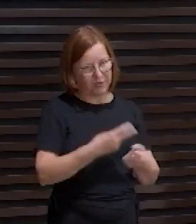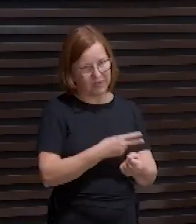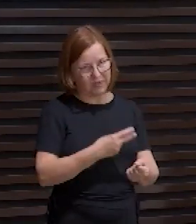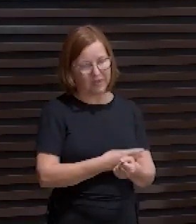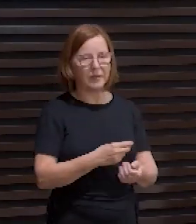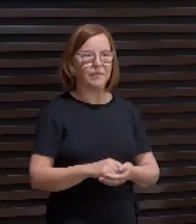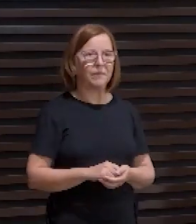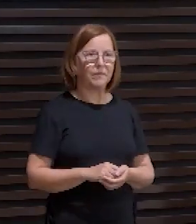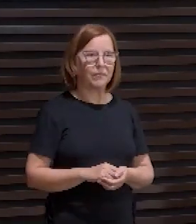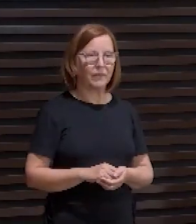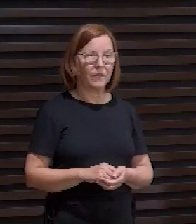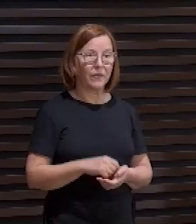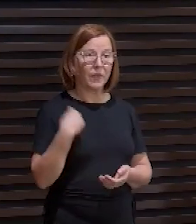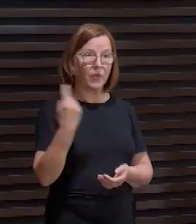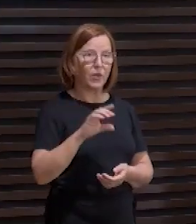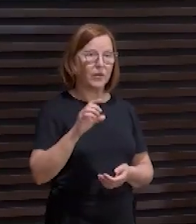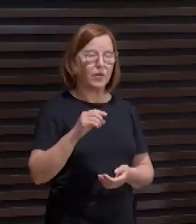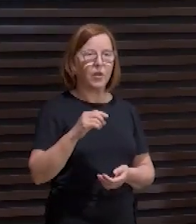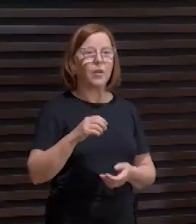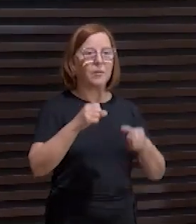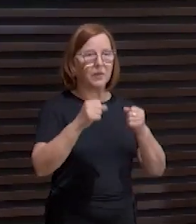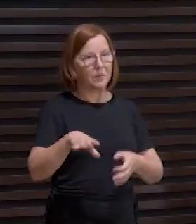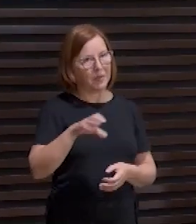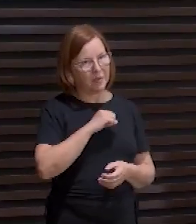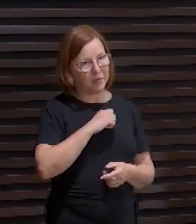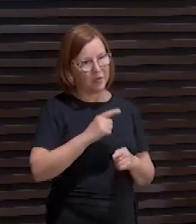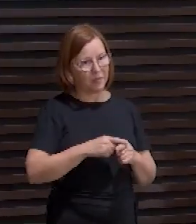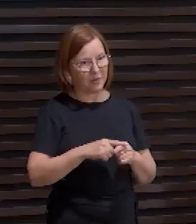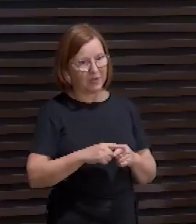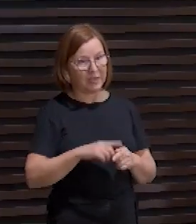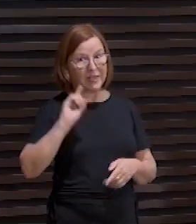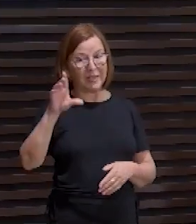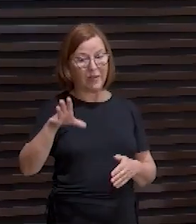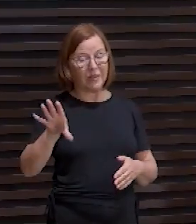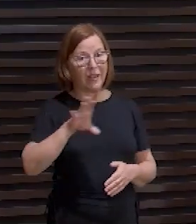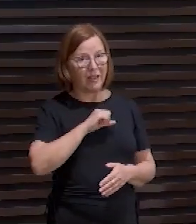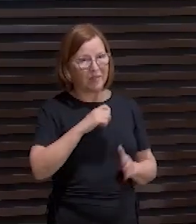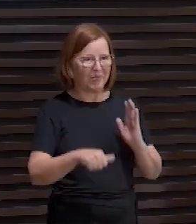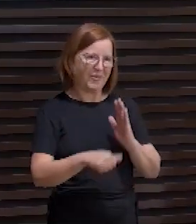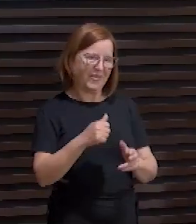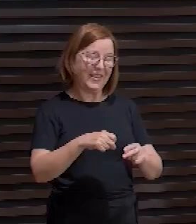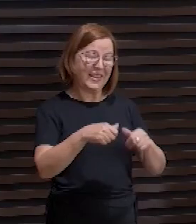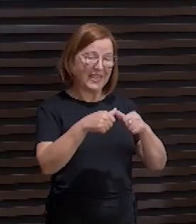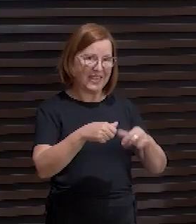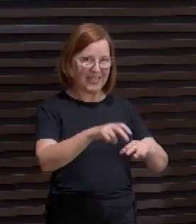A gente só pode amar a igreja porque nós fomos amados primeiro. Essa é a razão. Essa é a